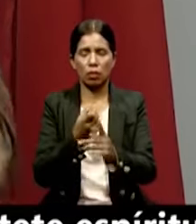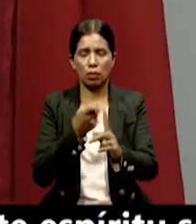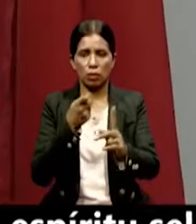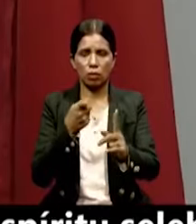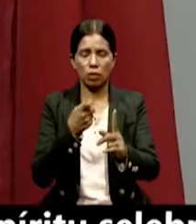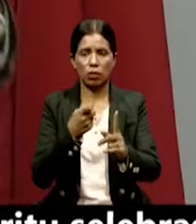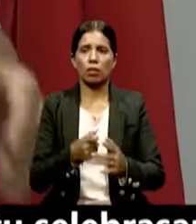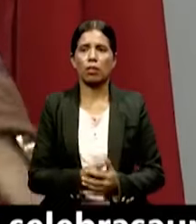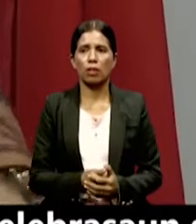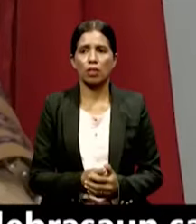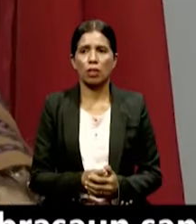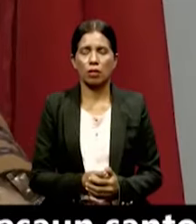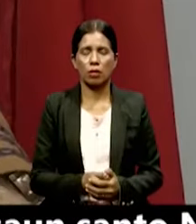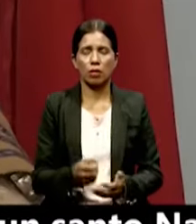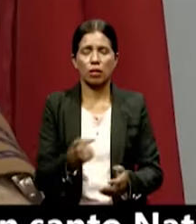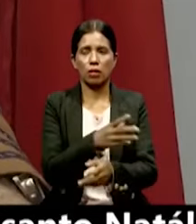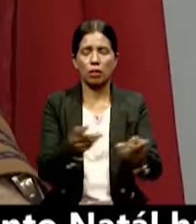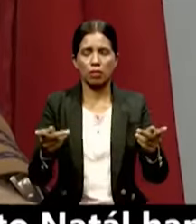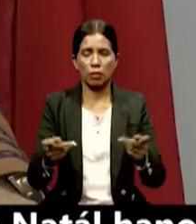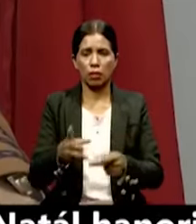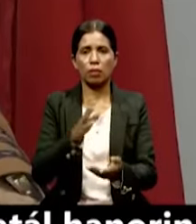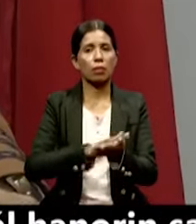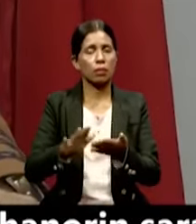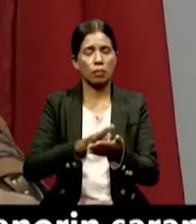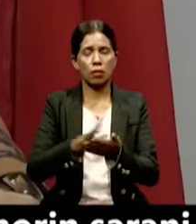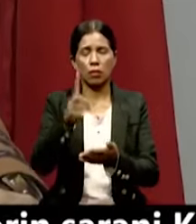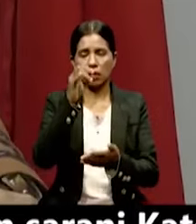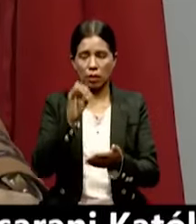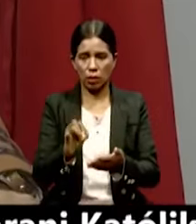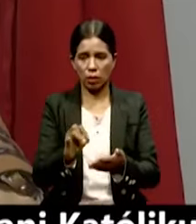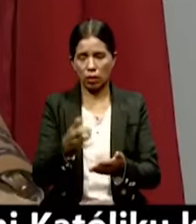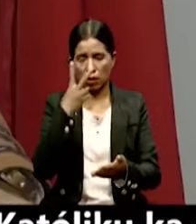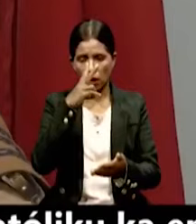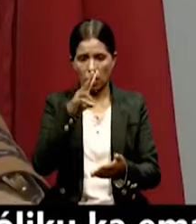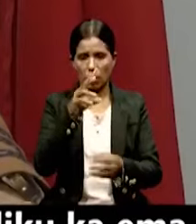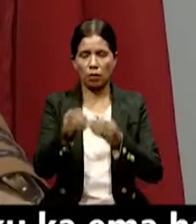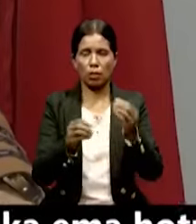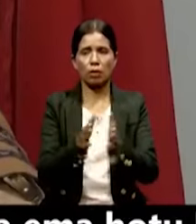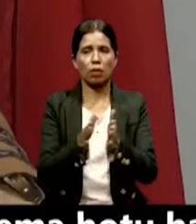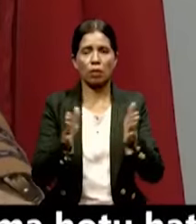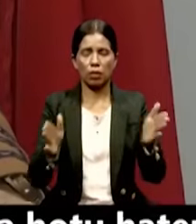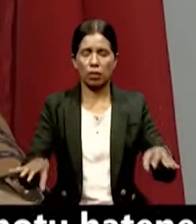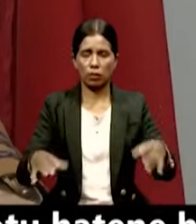ver o saneamento de Dili, melhor saneamento, melhor